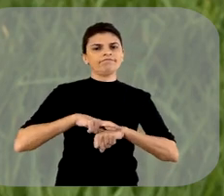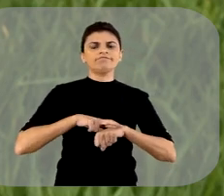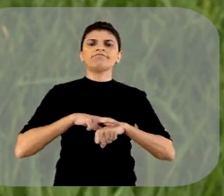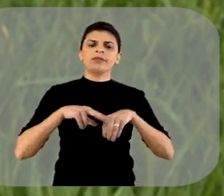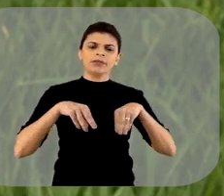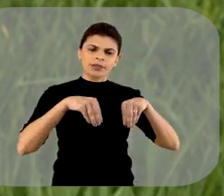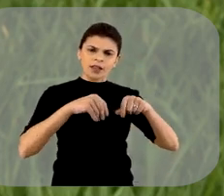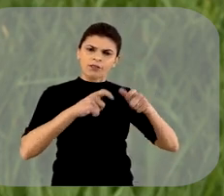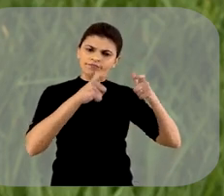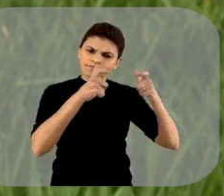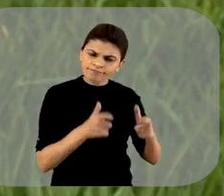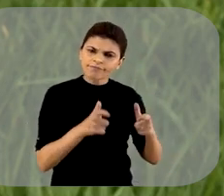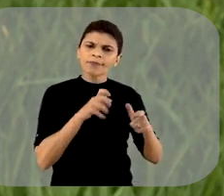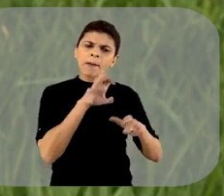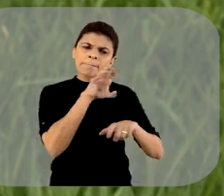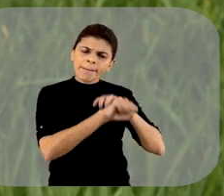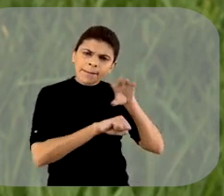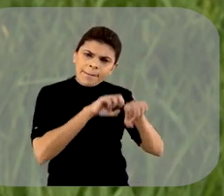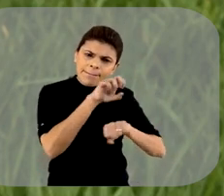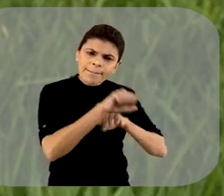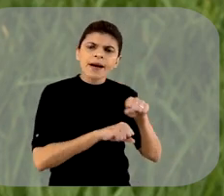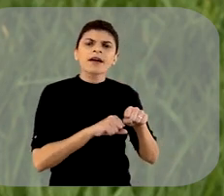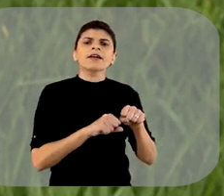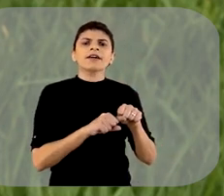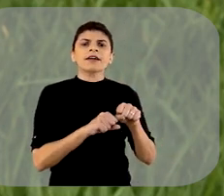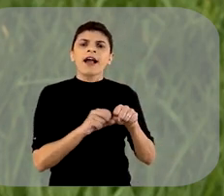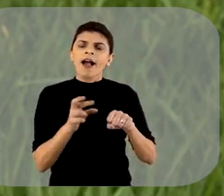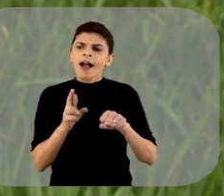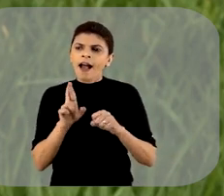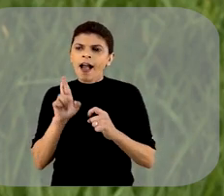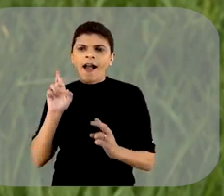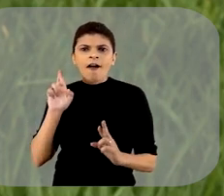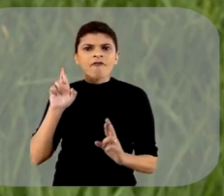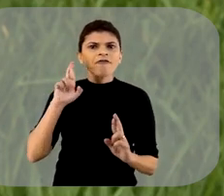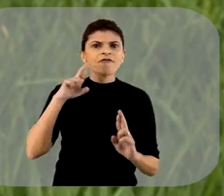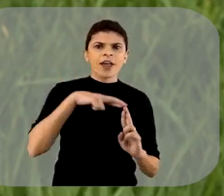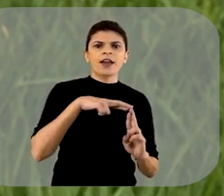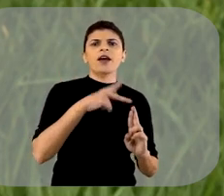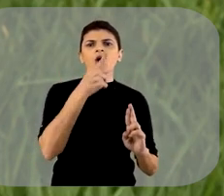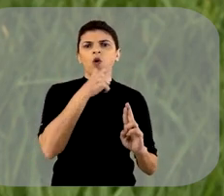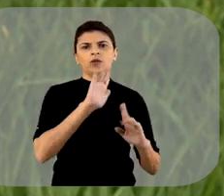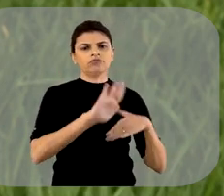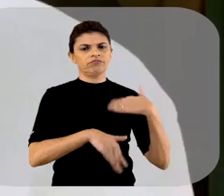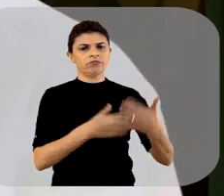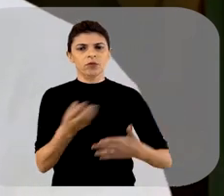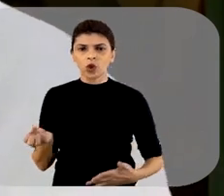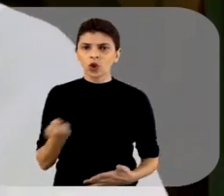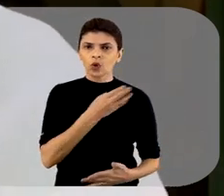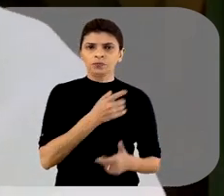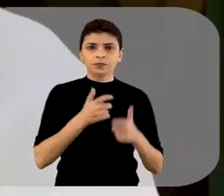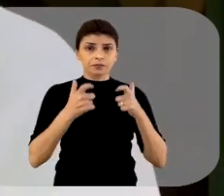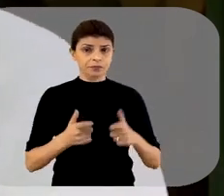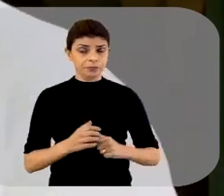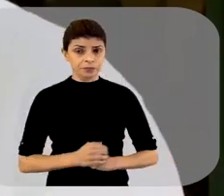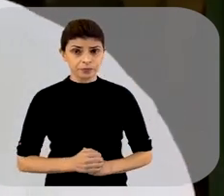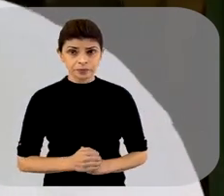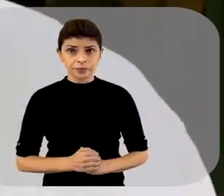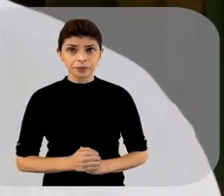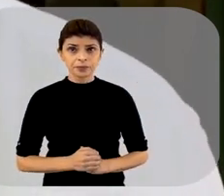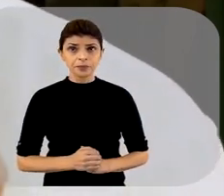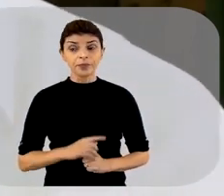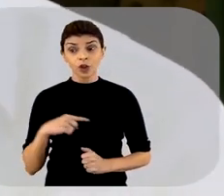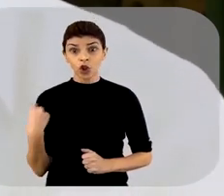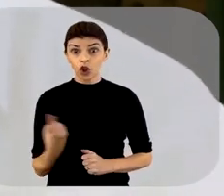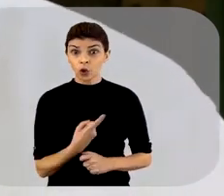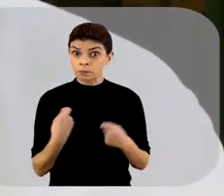tradicionais na busca disso como referência para poder produzir um novo território. Antes de tudo, a gente tem que ter em